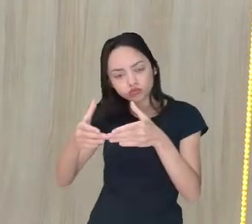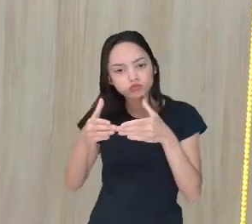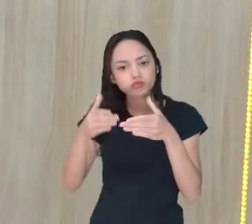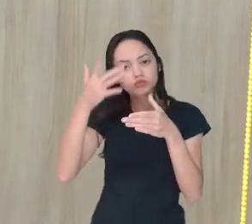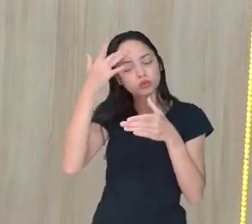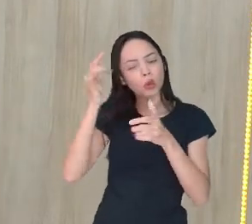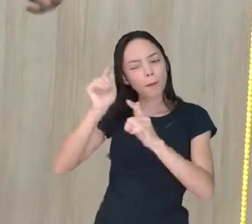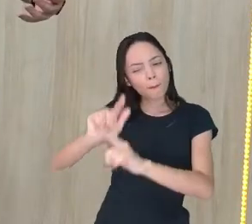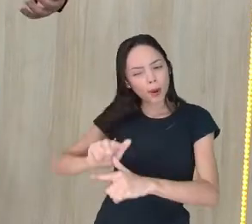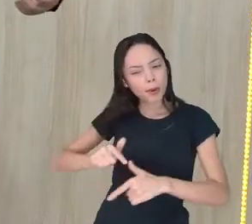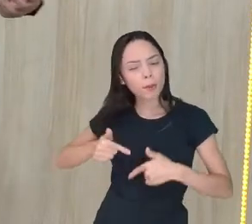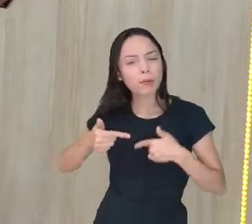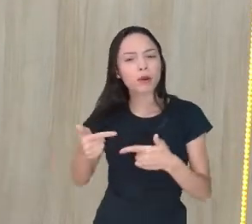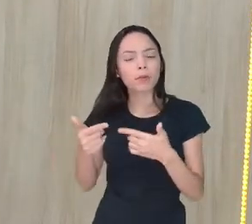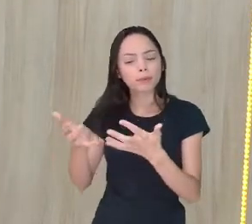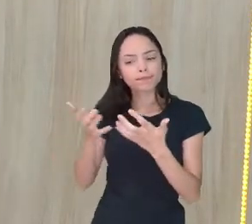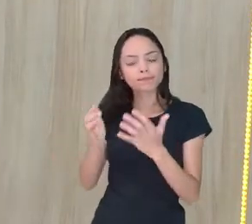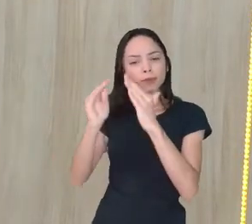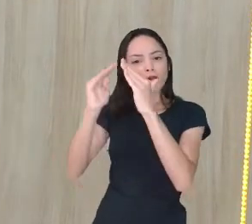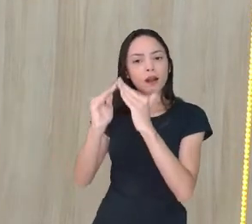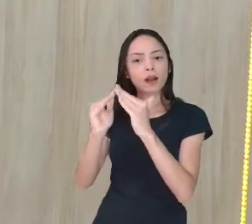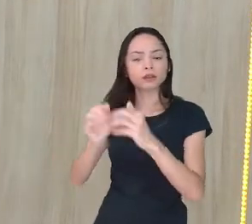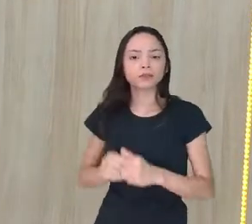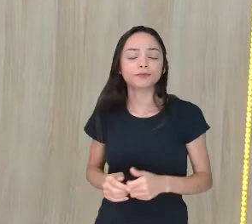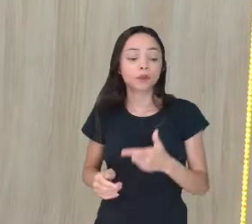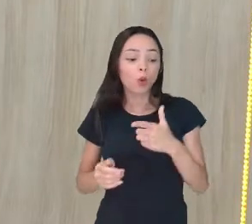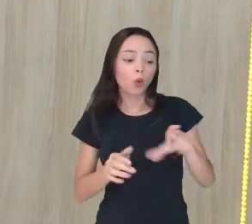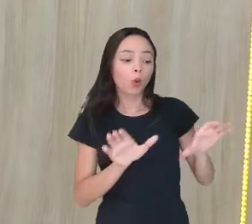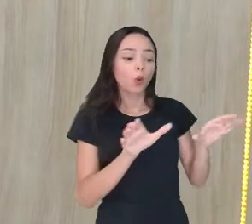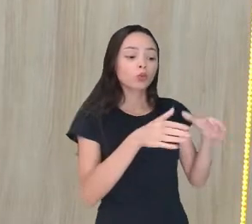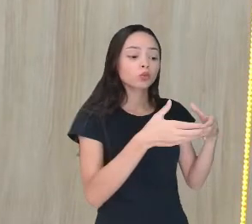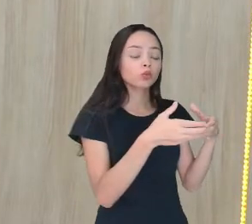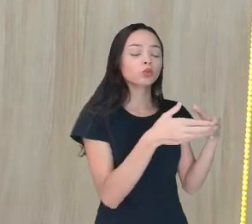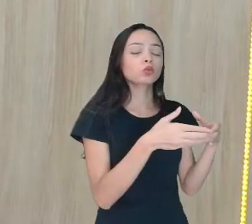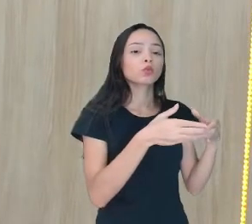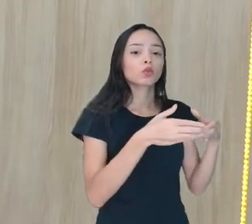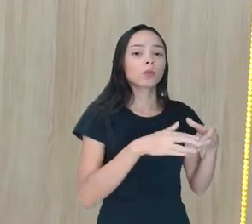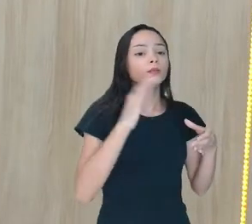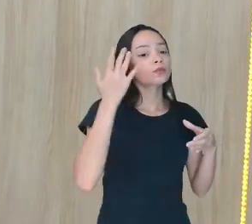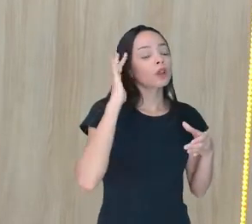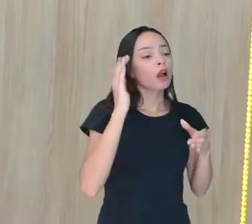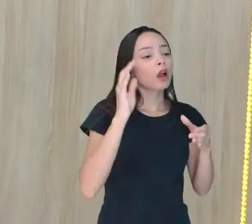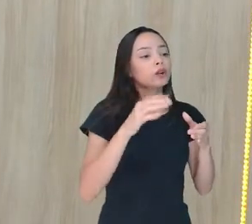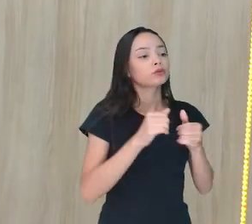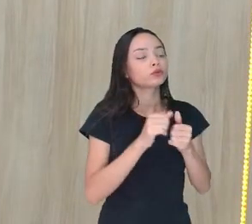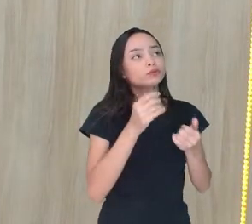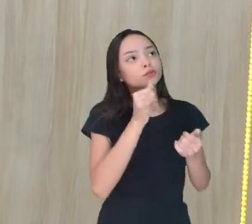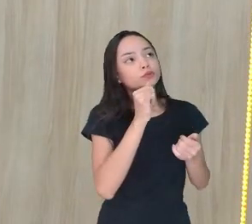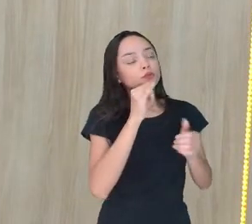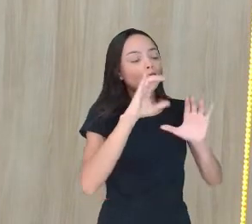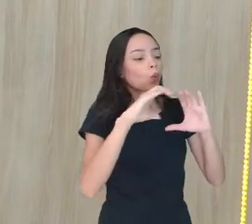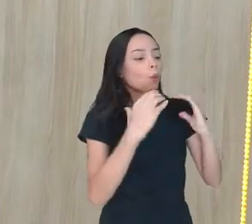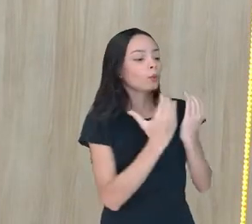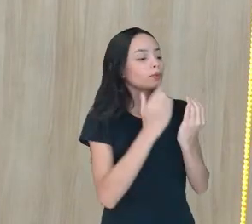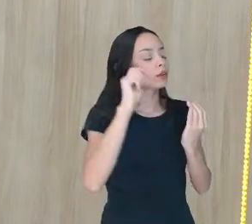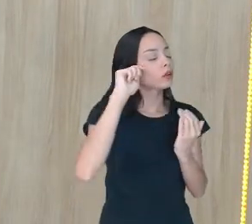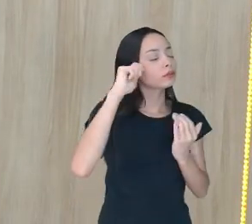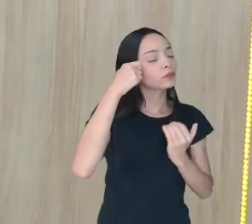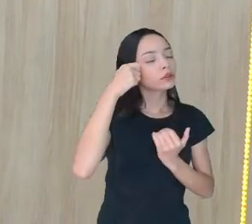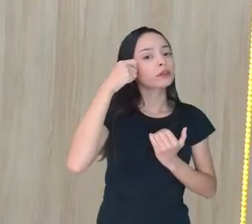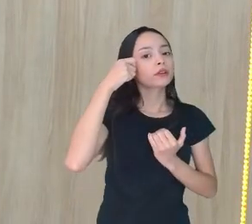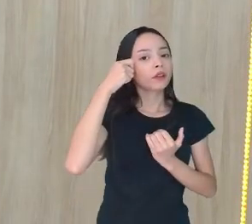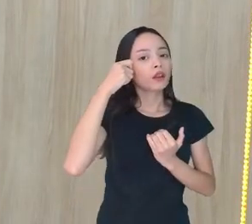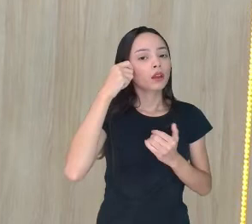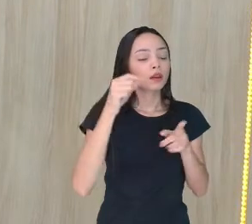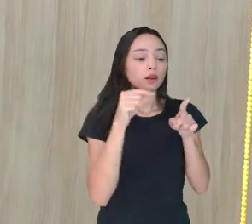lutar por moradia mais digna. Outro grupo, ele acha, né, que a comunidade negra, por exemplo, no